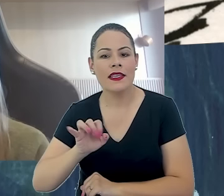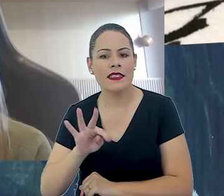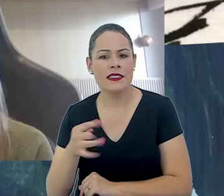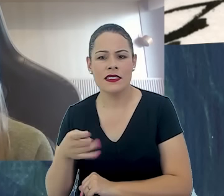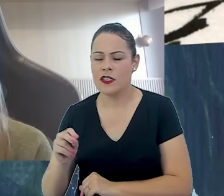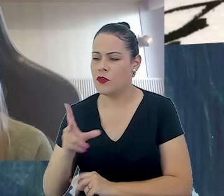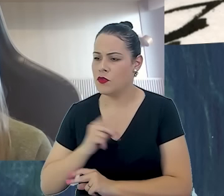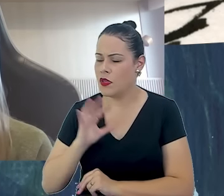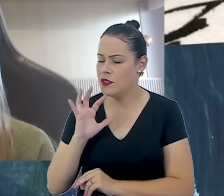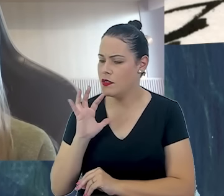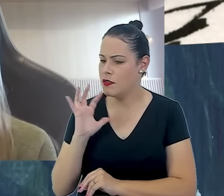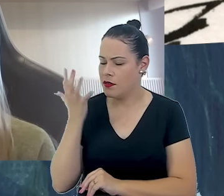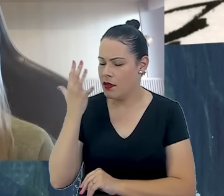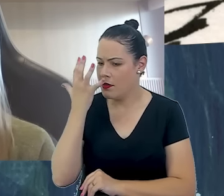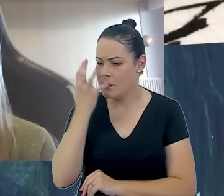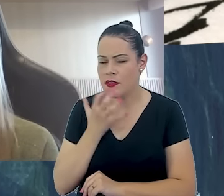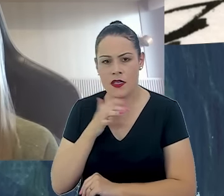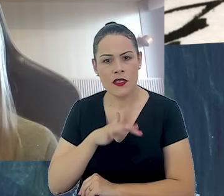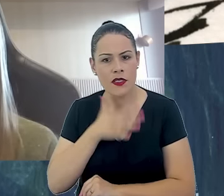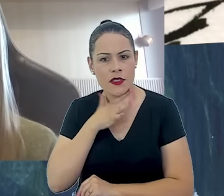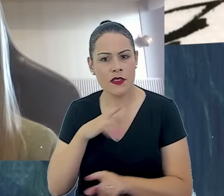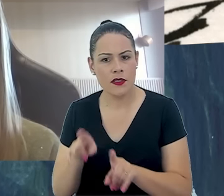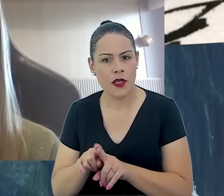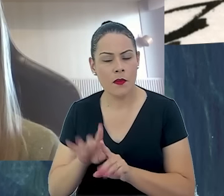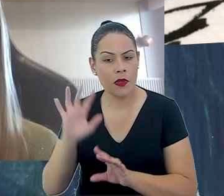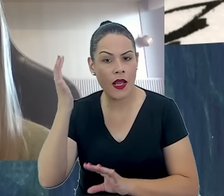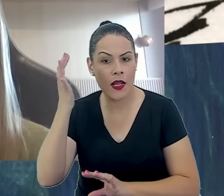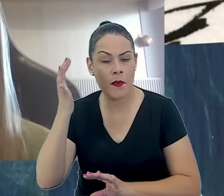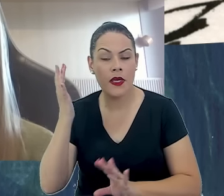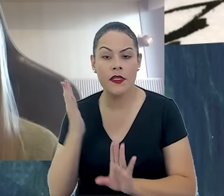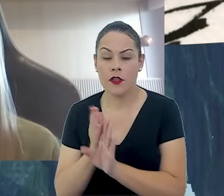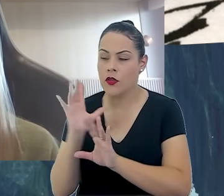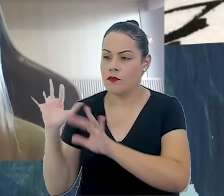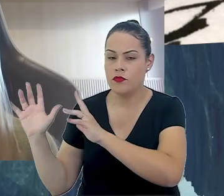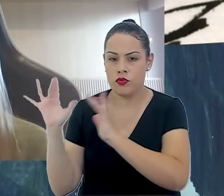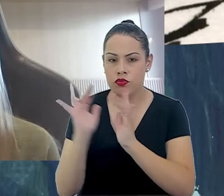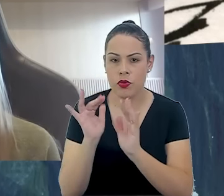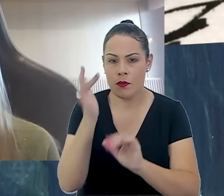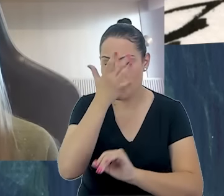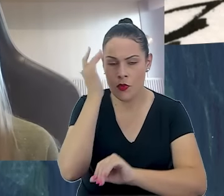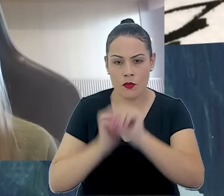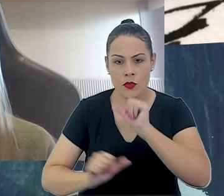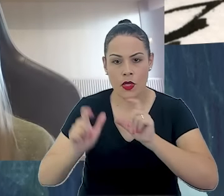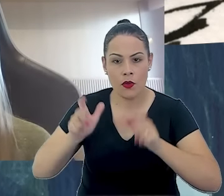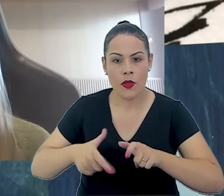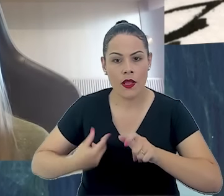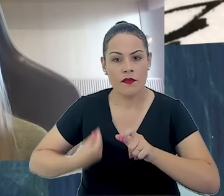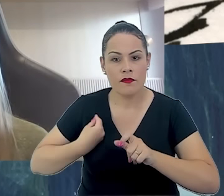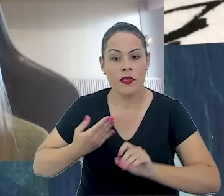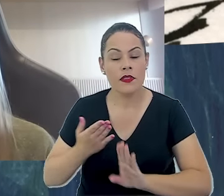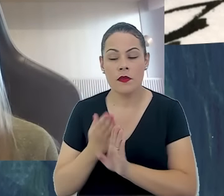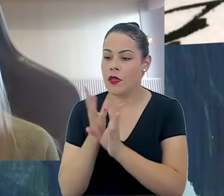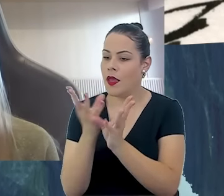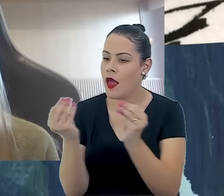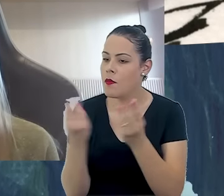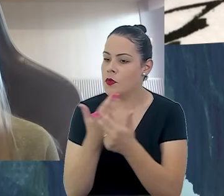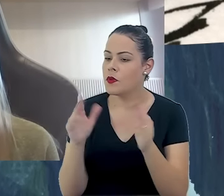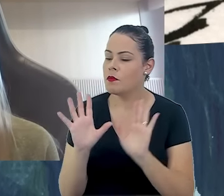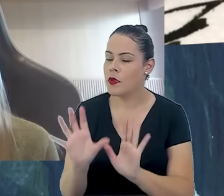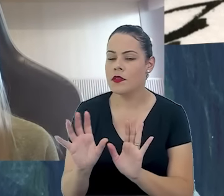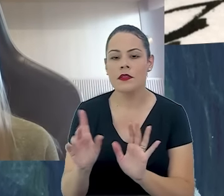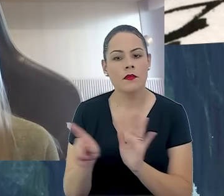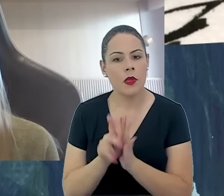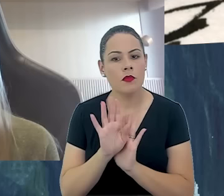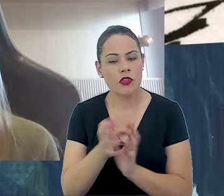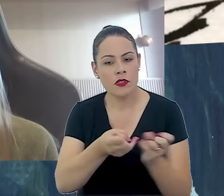crise climática que provocou uma grande migração também. Quer dizer, isso está acontecendo, é muito isso,